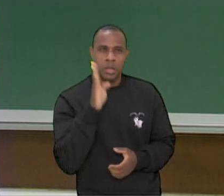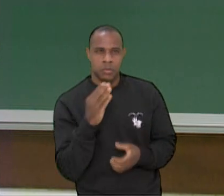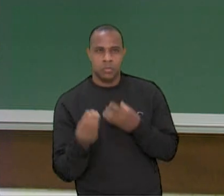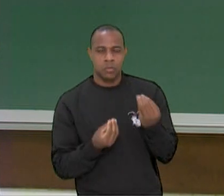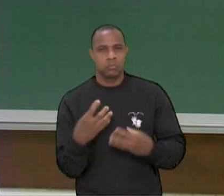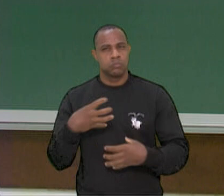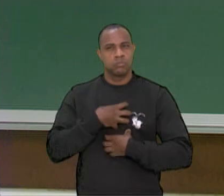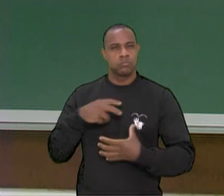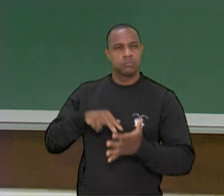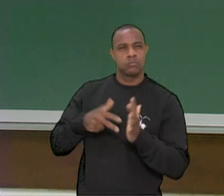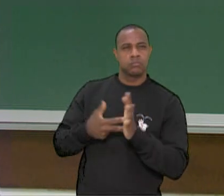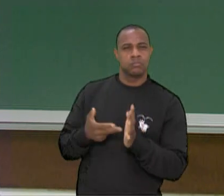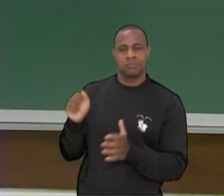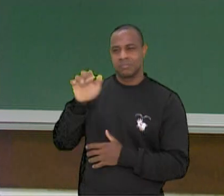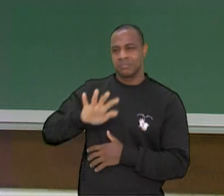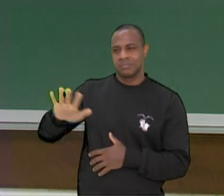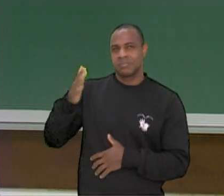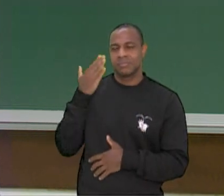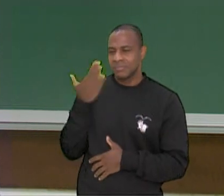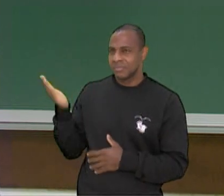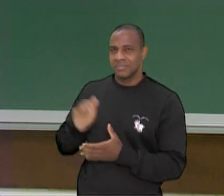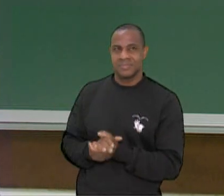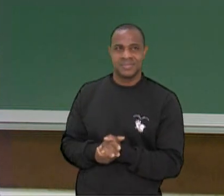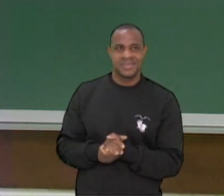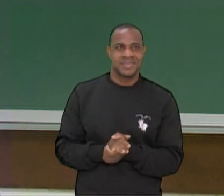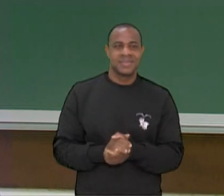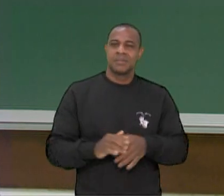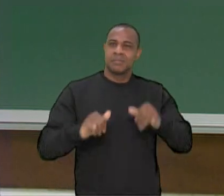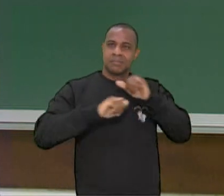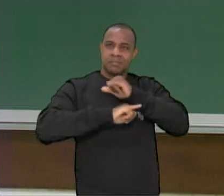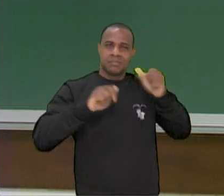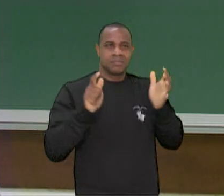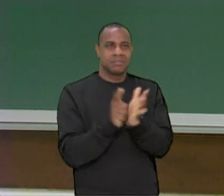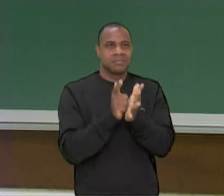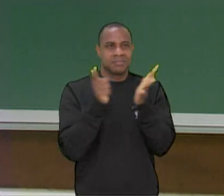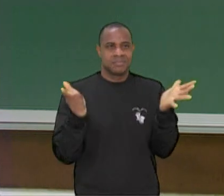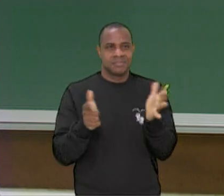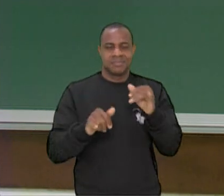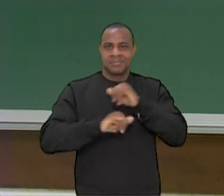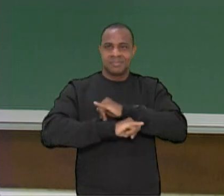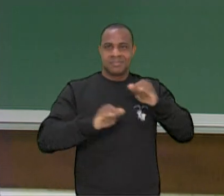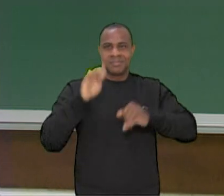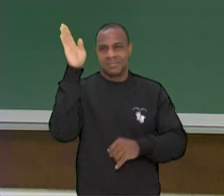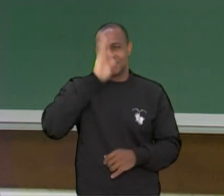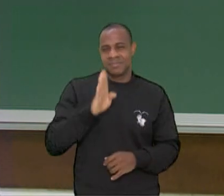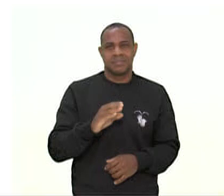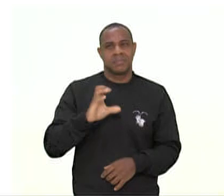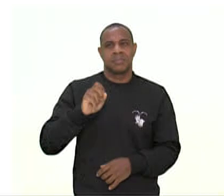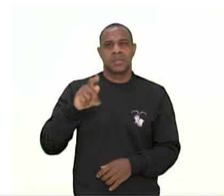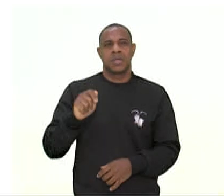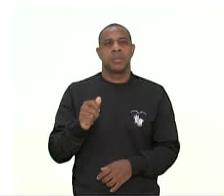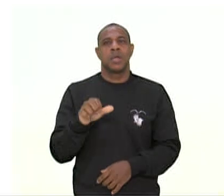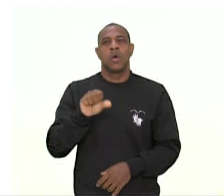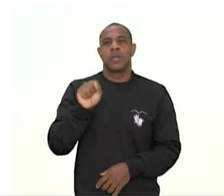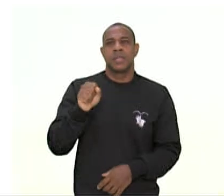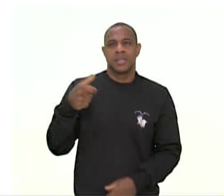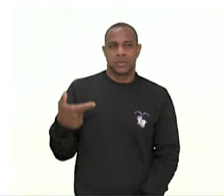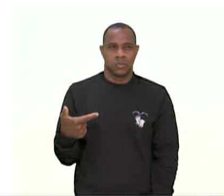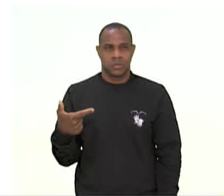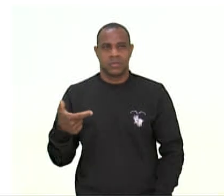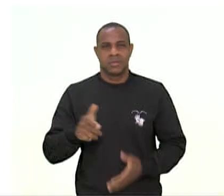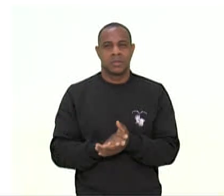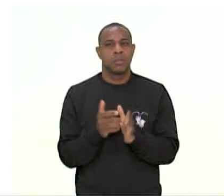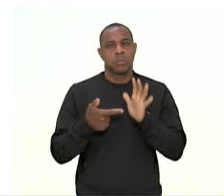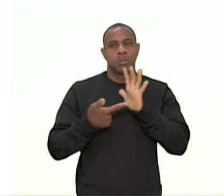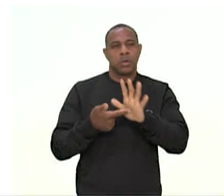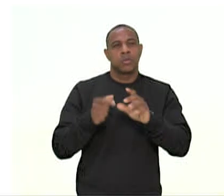de sentido? Bom, essa charge foi publicada no jornal O Pasquim, sobre o Brasil, na Copa de 82. Isso